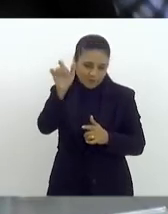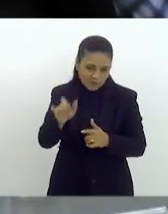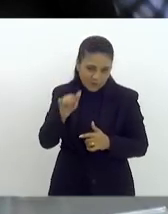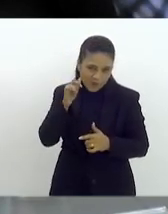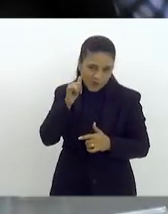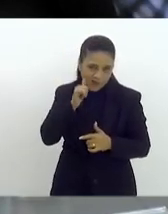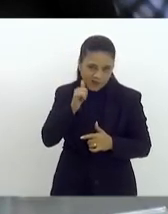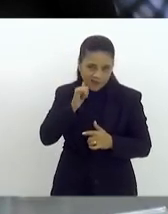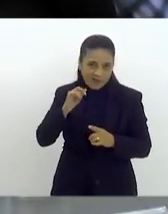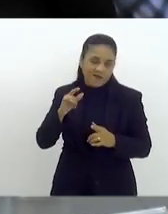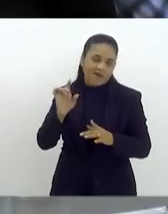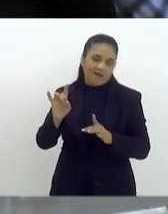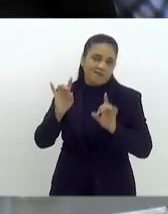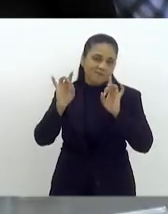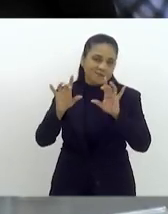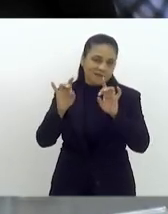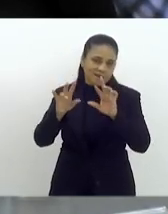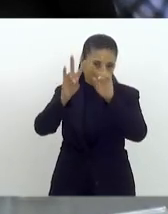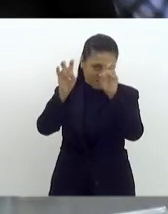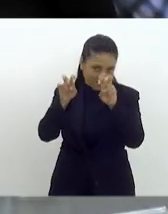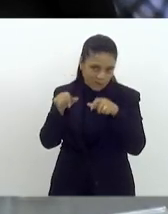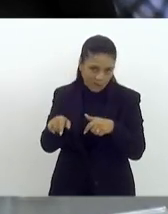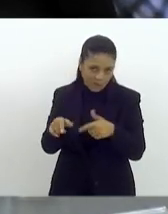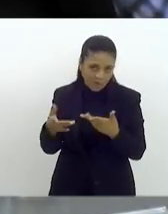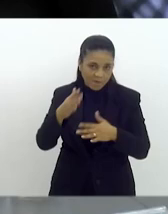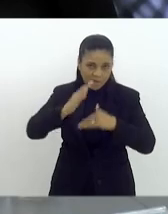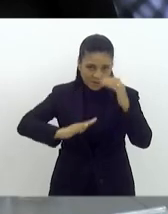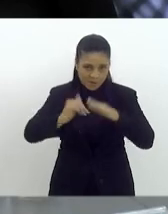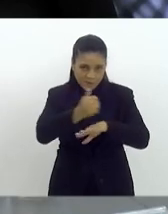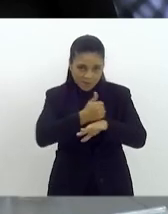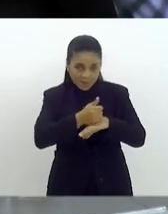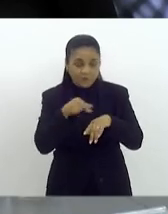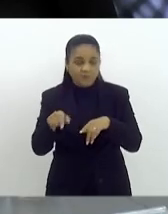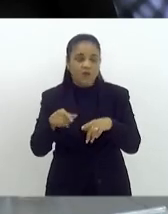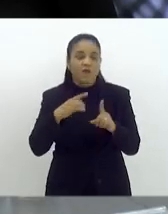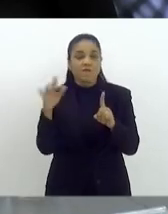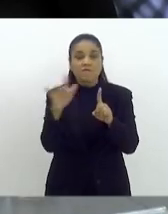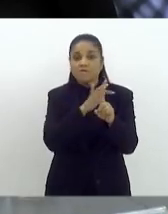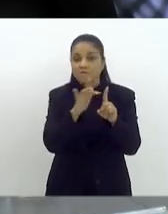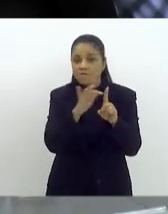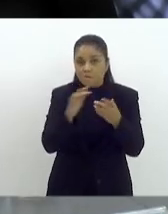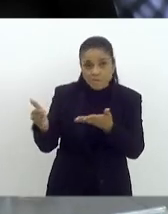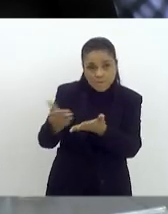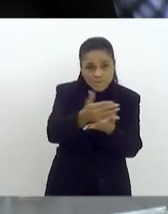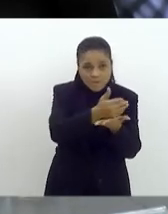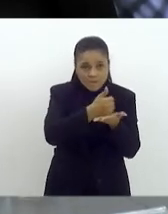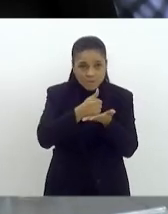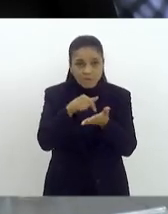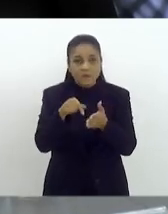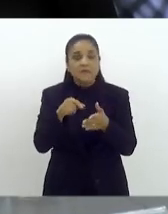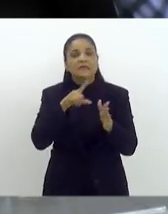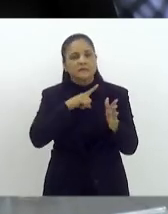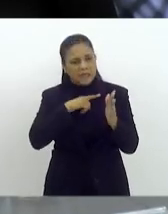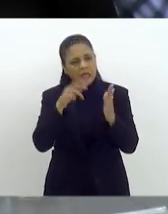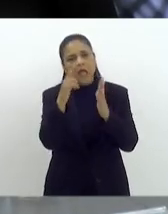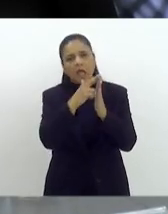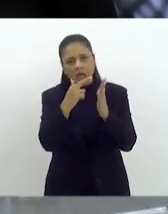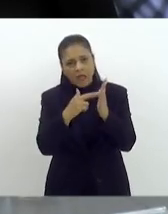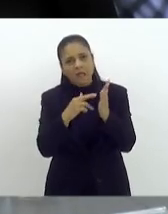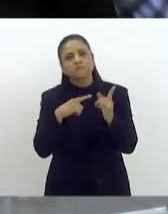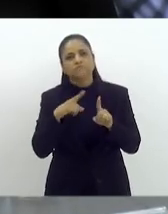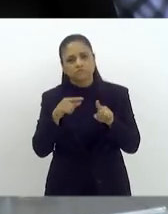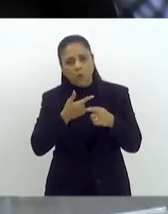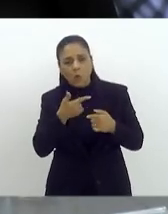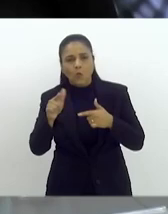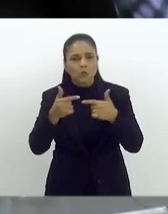mas quando a gente Analisa os próprios dados de vitimização a gente vai ver que outros critérios também se